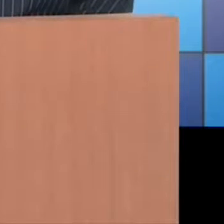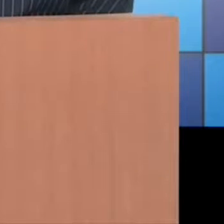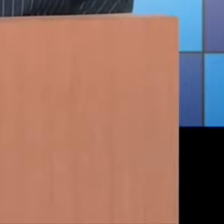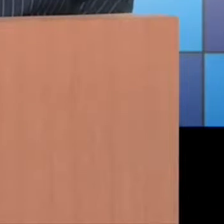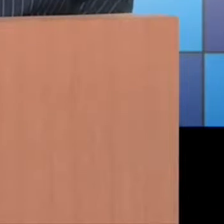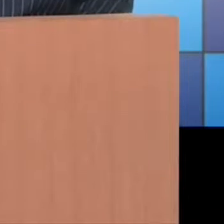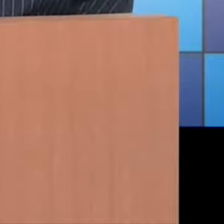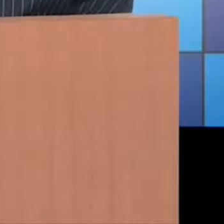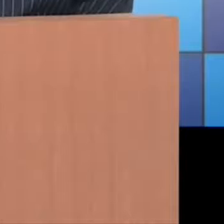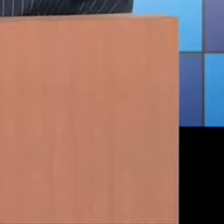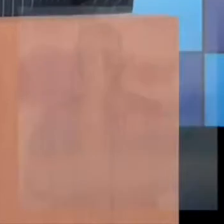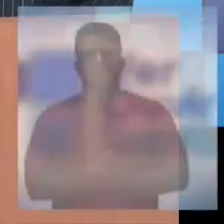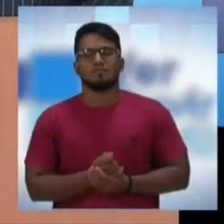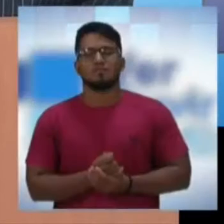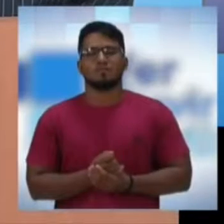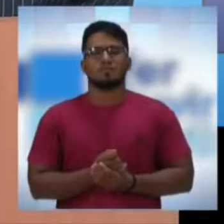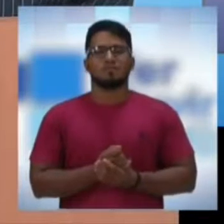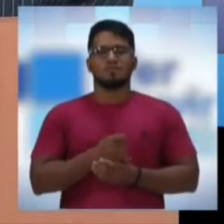O